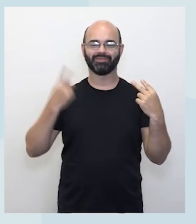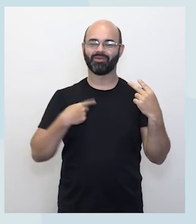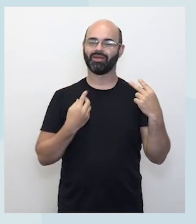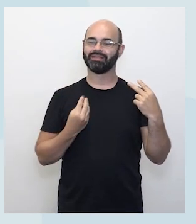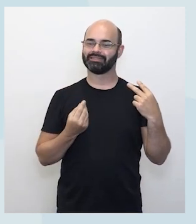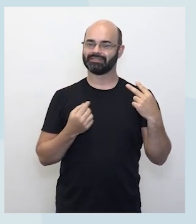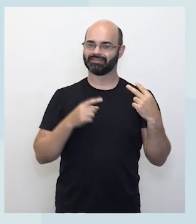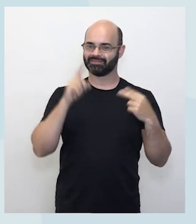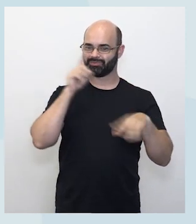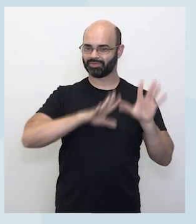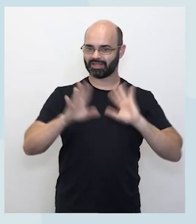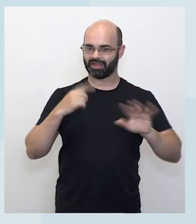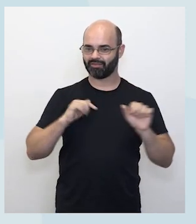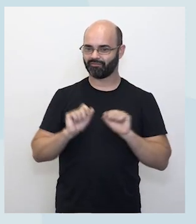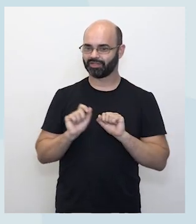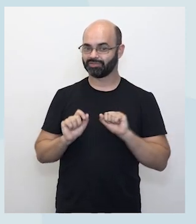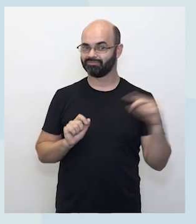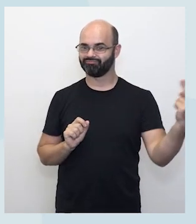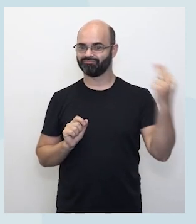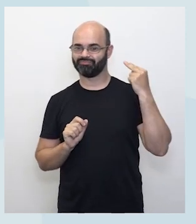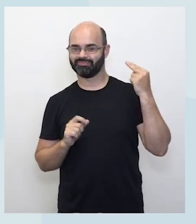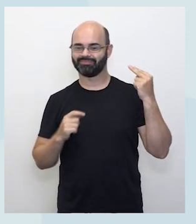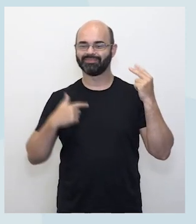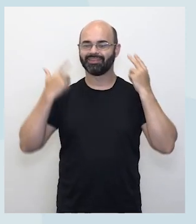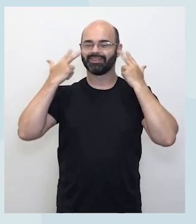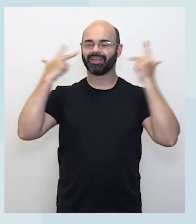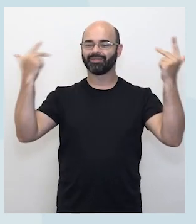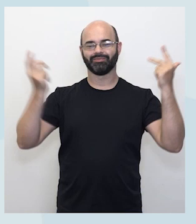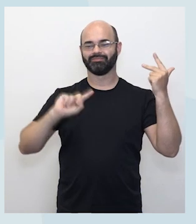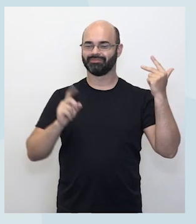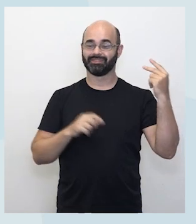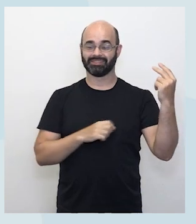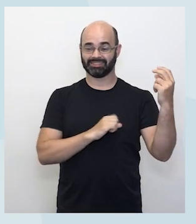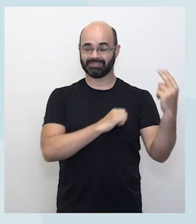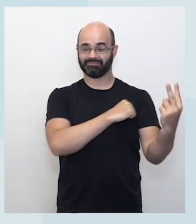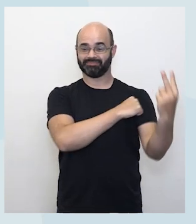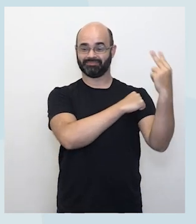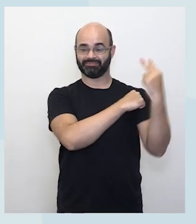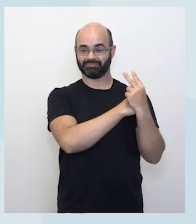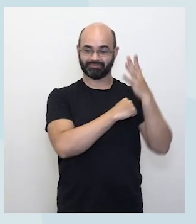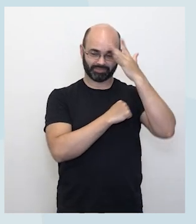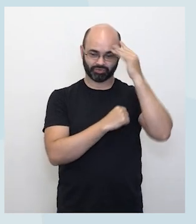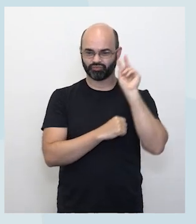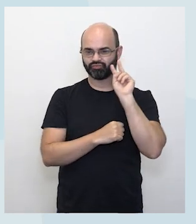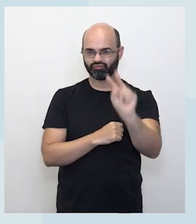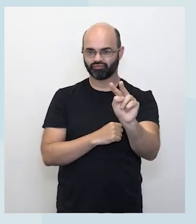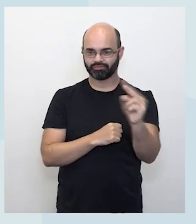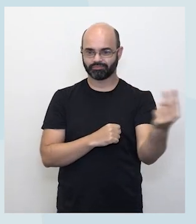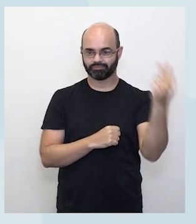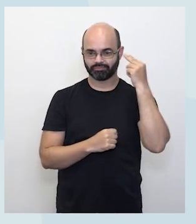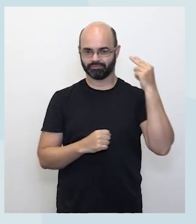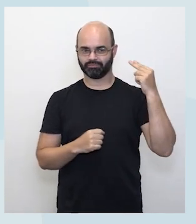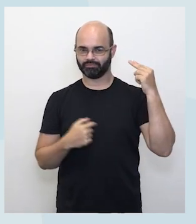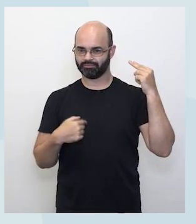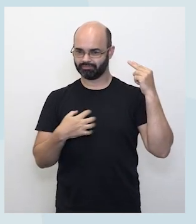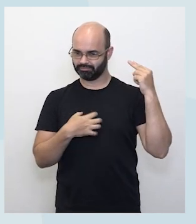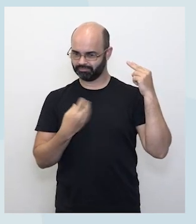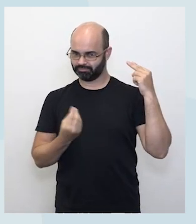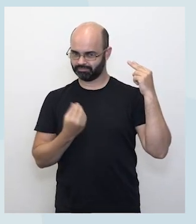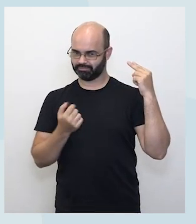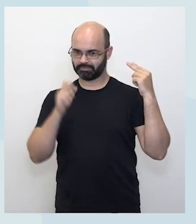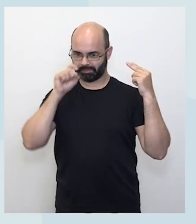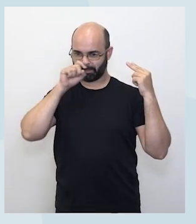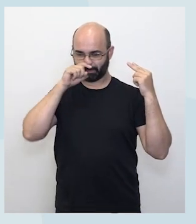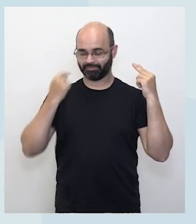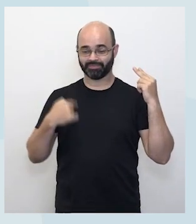tomar cuidado com o que a gente faz, a gente não age naturalmente. Então, observação participante, a ideia de você ir para um lugar, ficar ali até o ponto onde as